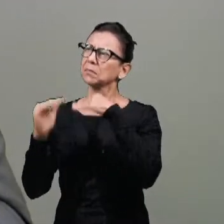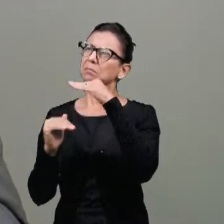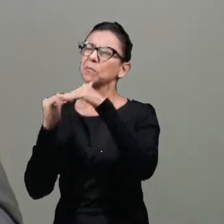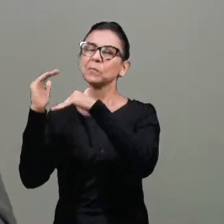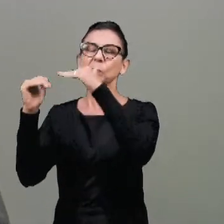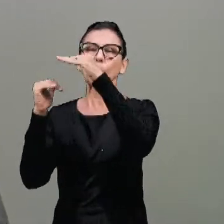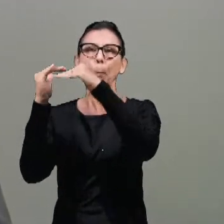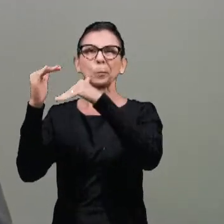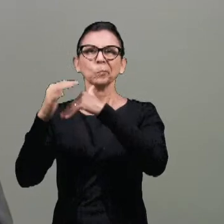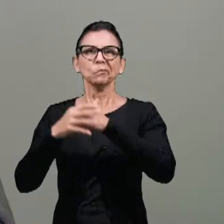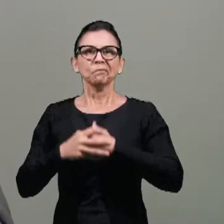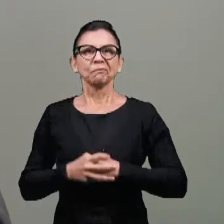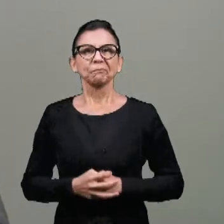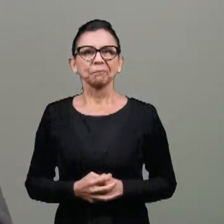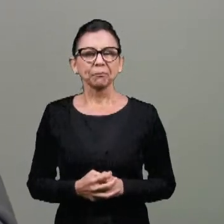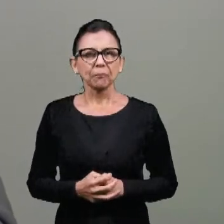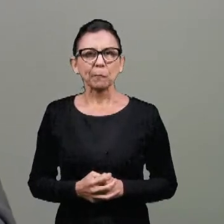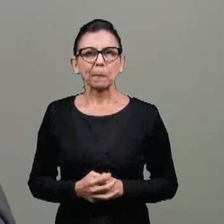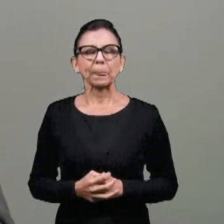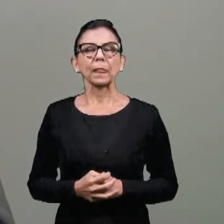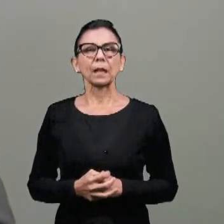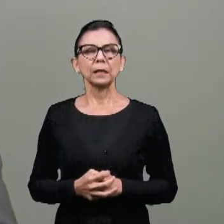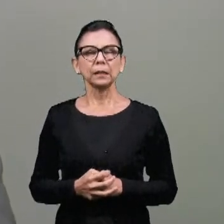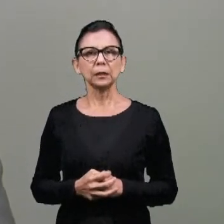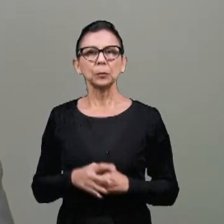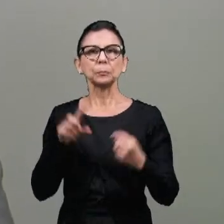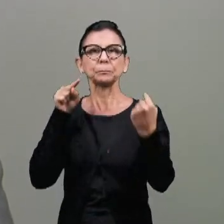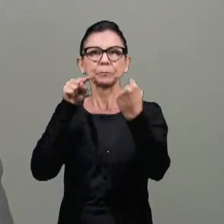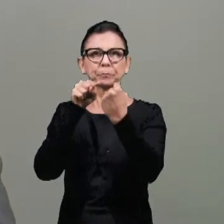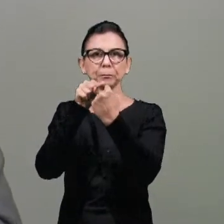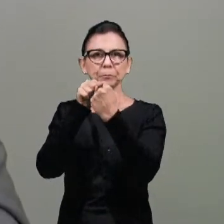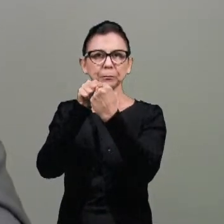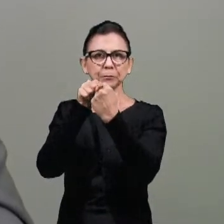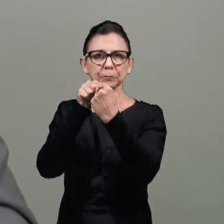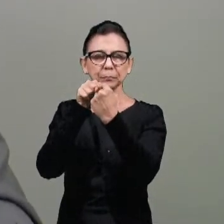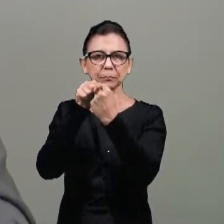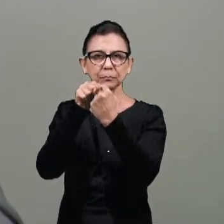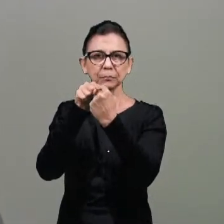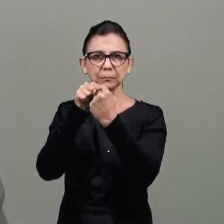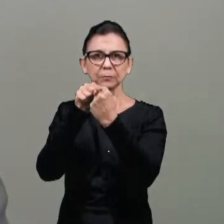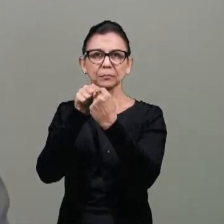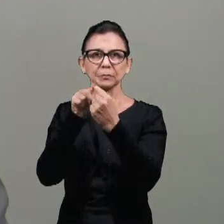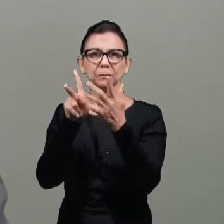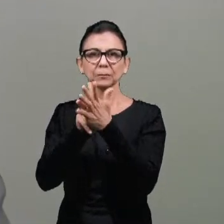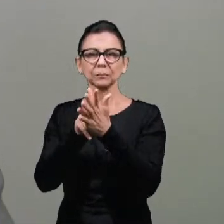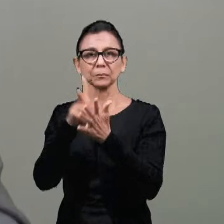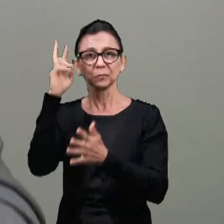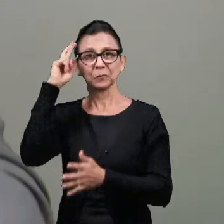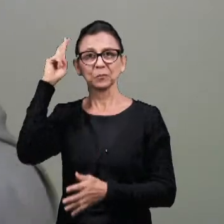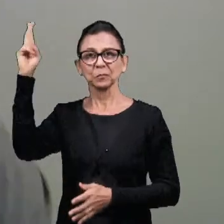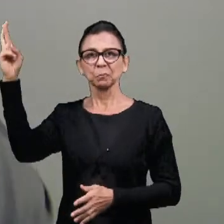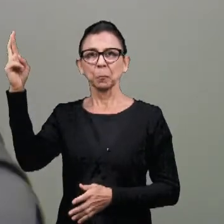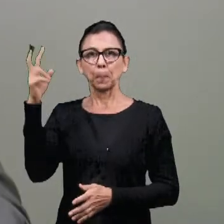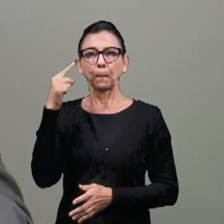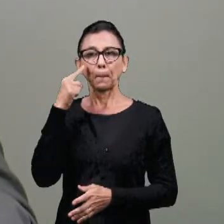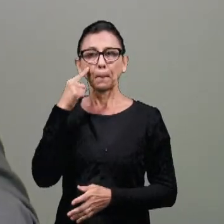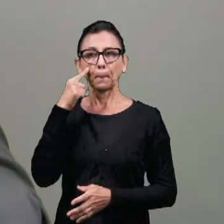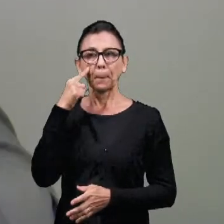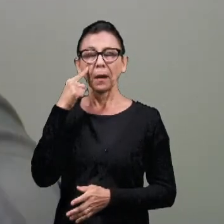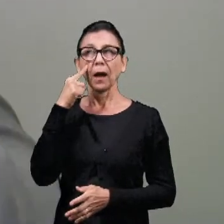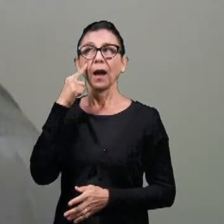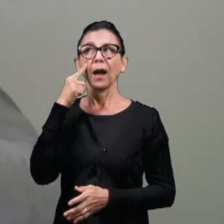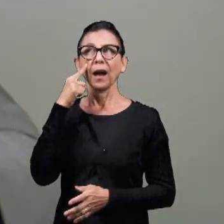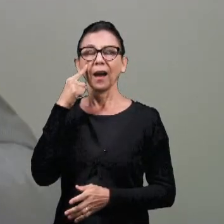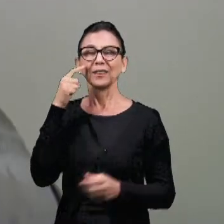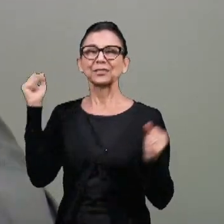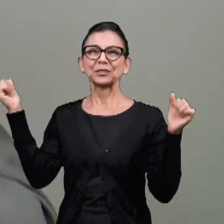elas tinham um projeto, um objetivo do Senhor nisso aí. E quando a gente vê o objetivo, a gente glorifica o Senhor porque